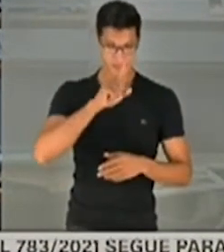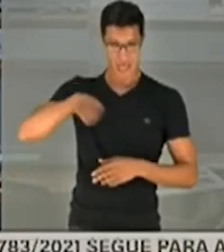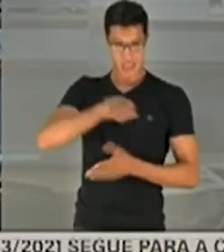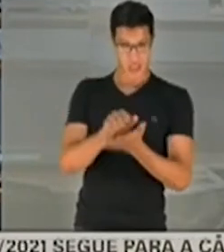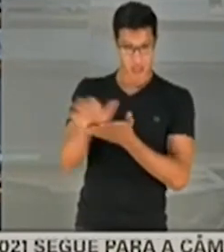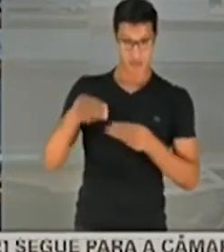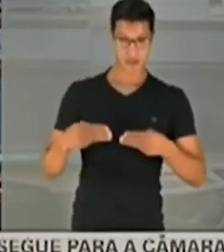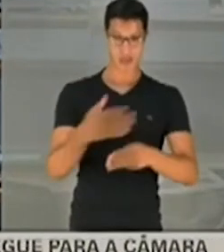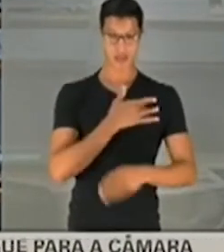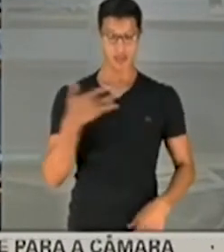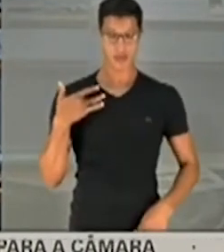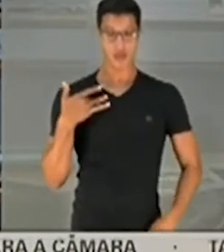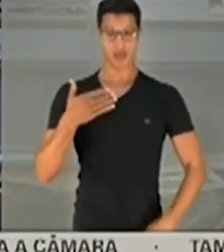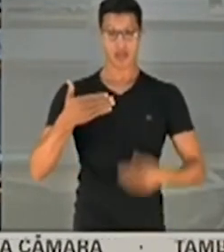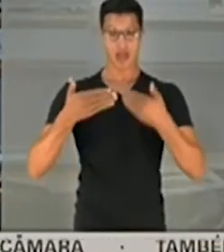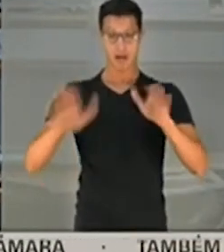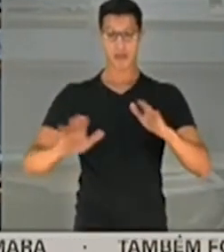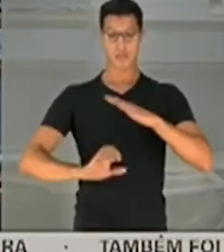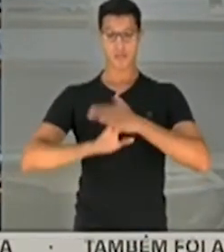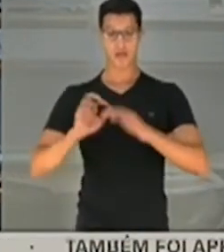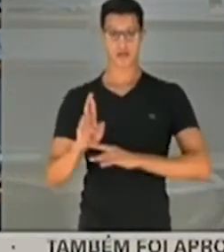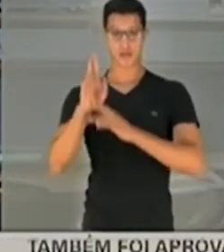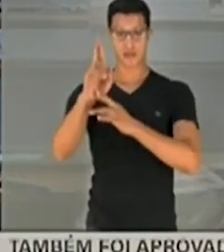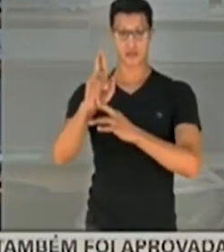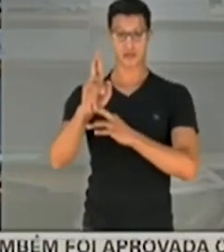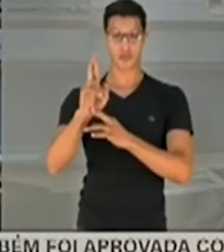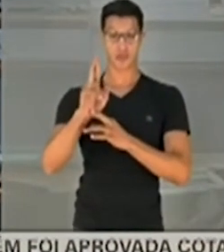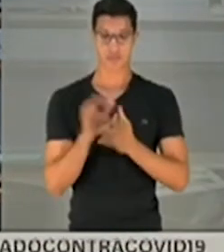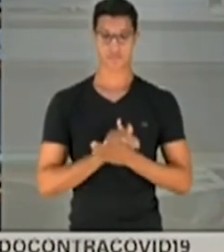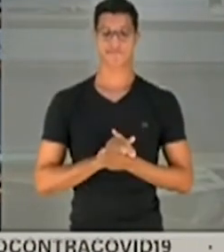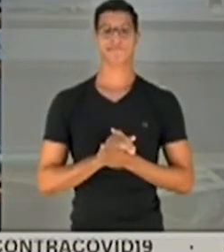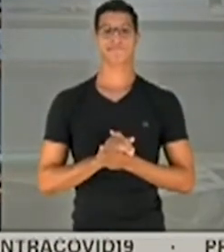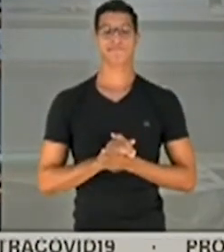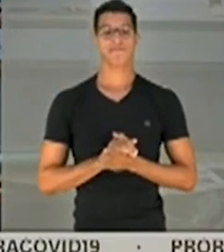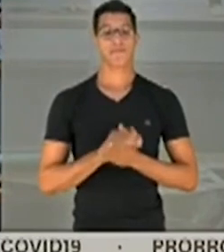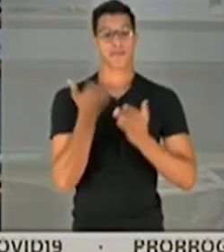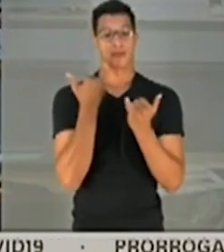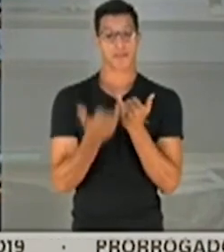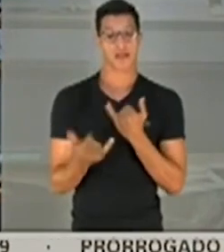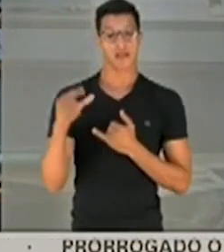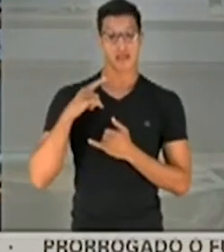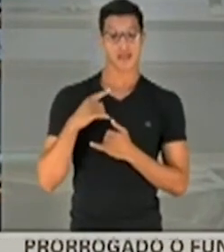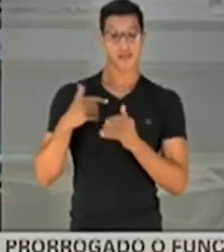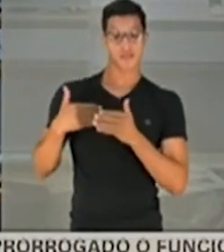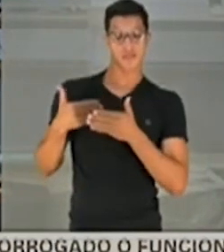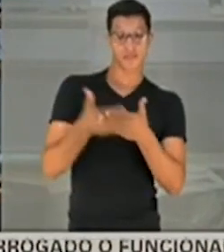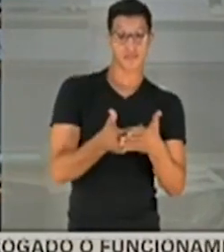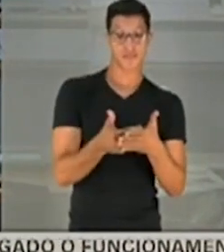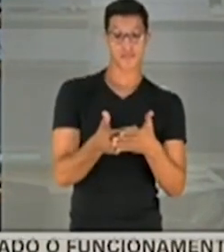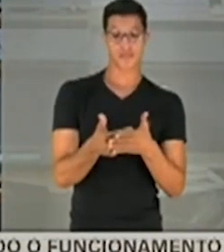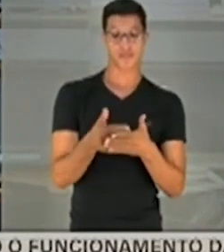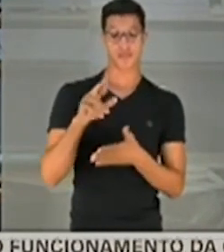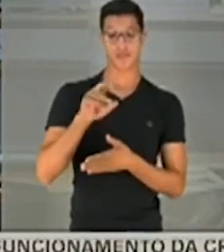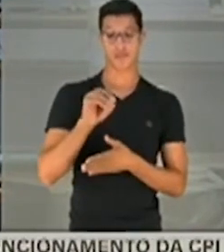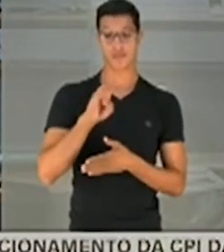Ministério da Saúde, aberto uma empresa de representação de insumos hospitalares. Parecia que ele ser muito próximo do